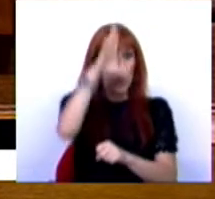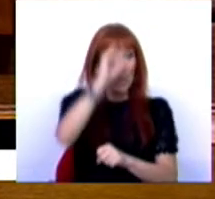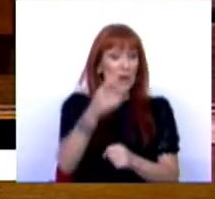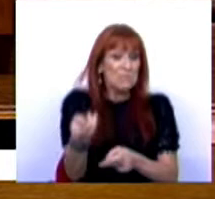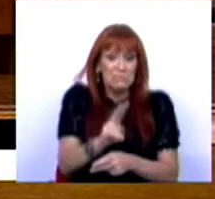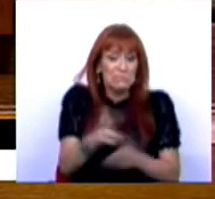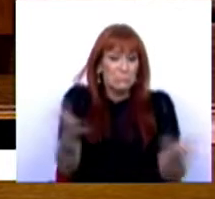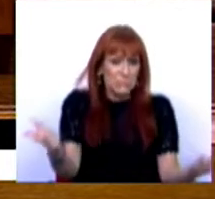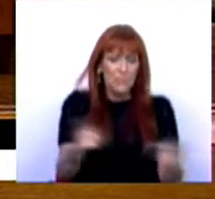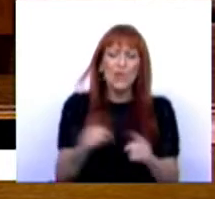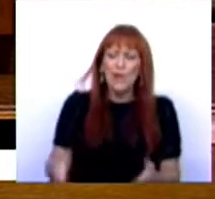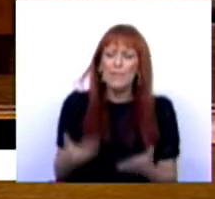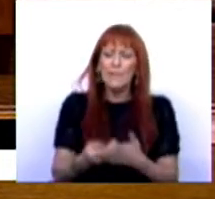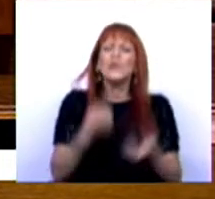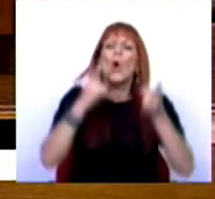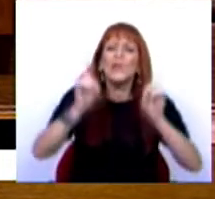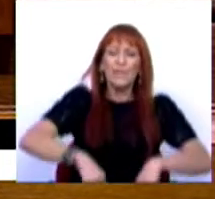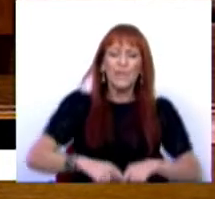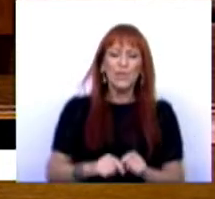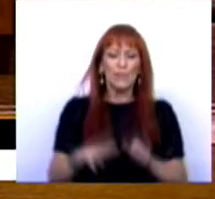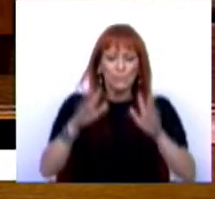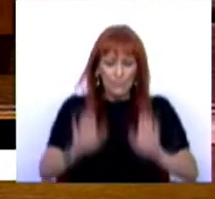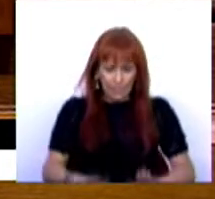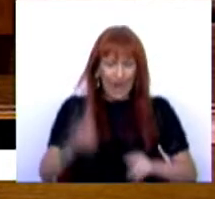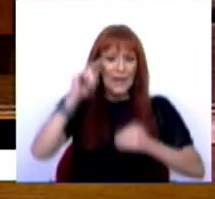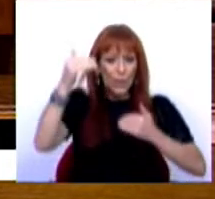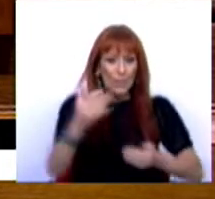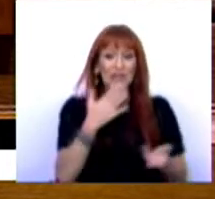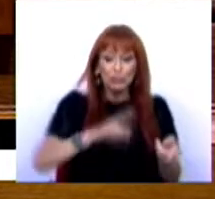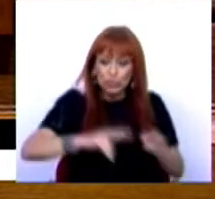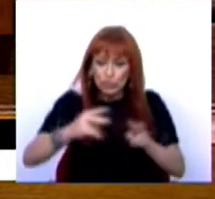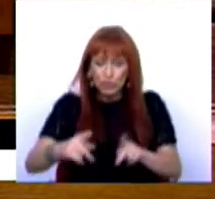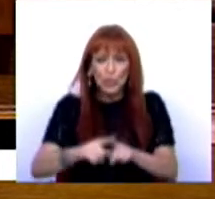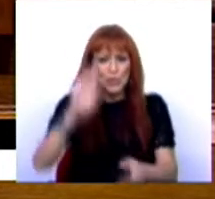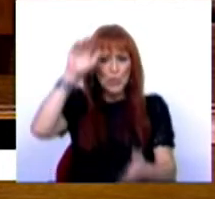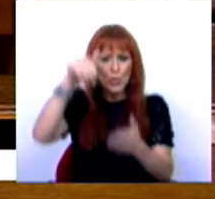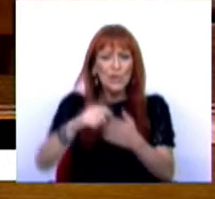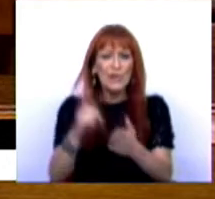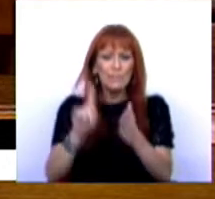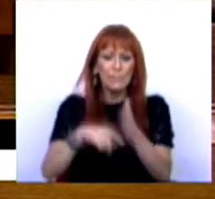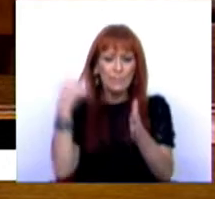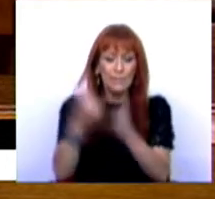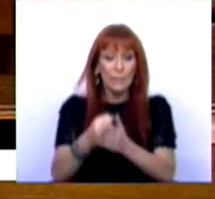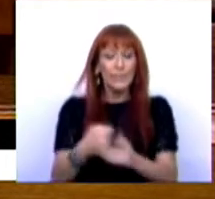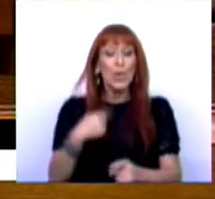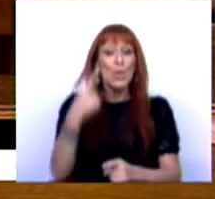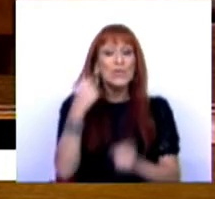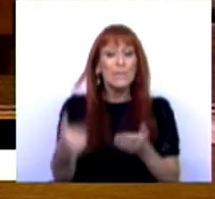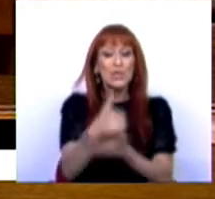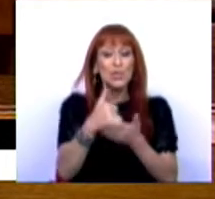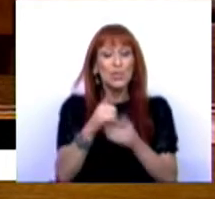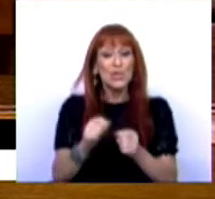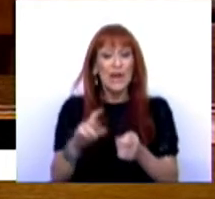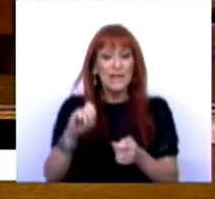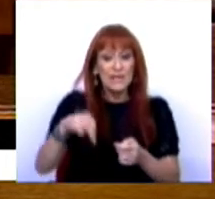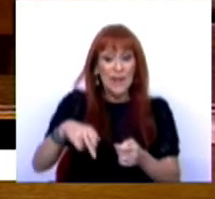estiver, apresentaremos novamente a suspensão do prazo de transição ou uma solução definitiva, conhecendo os dados dos censos